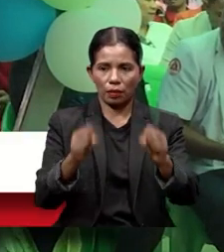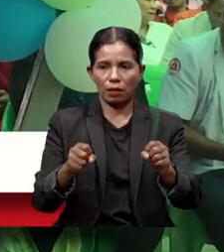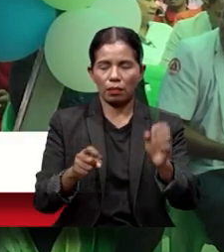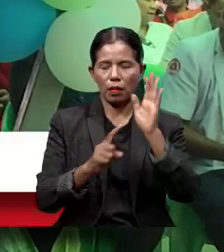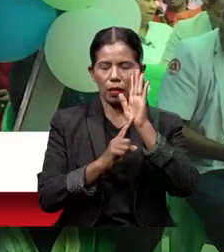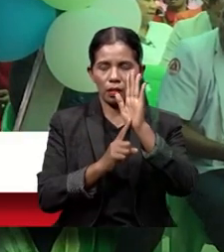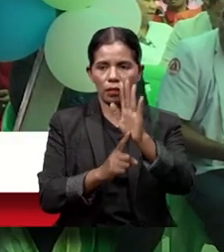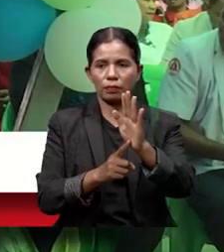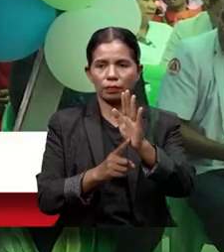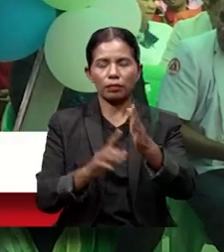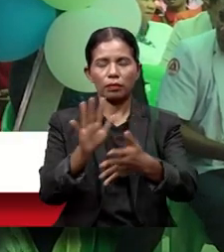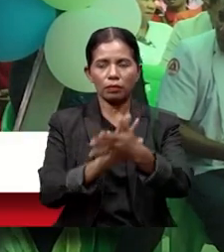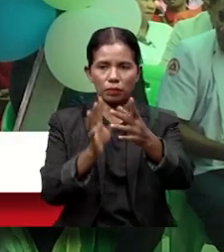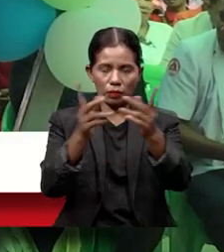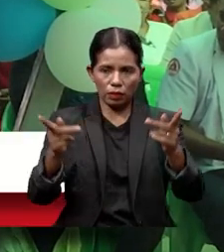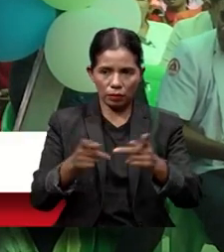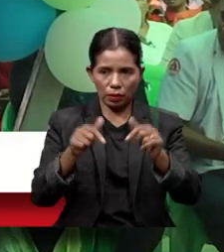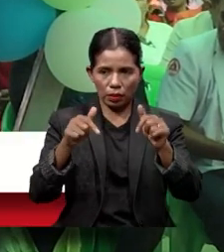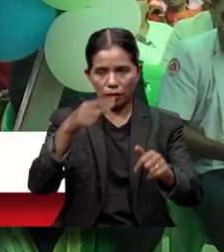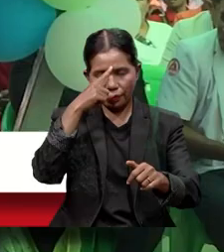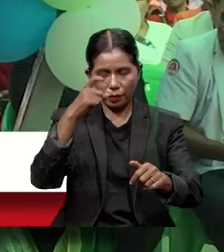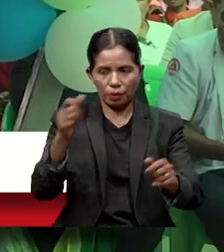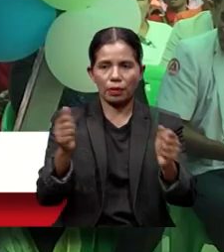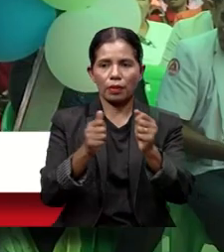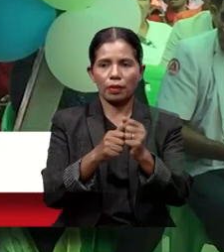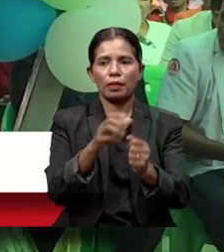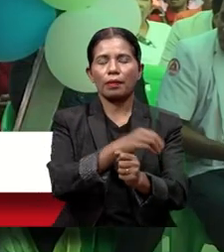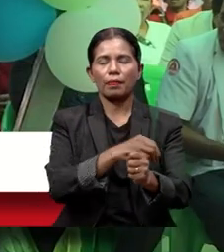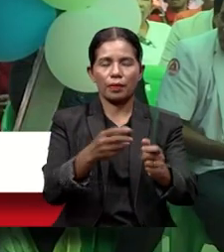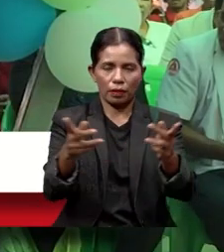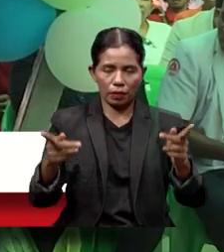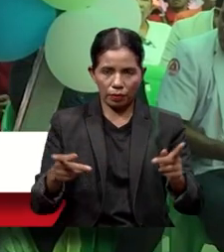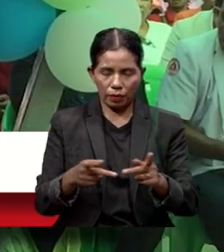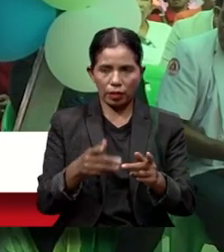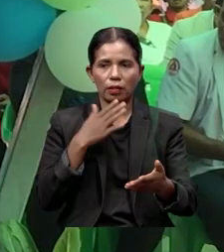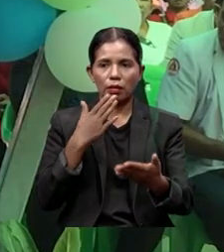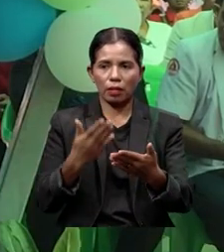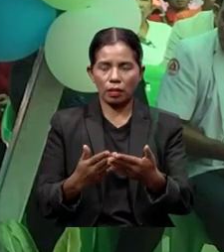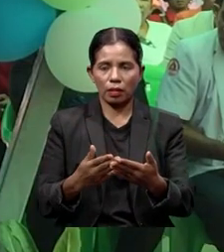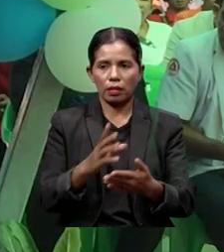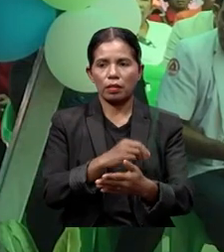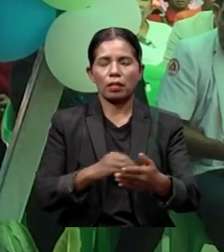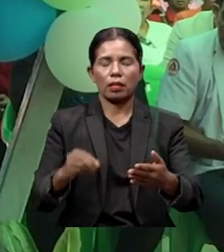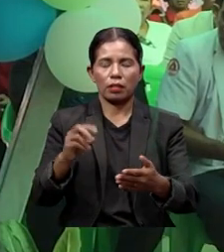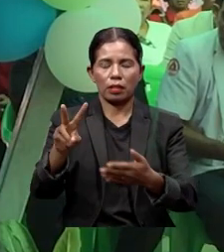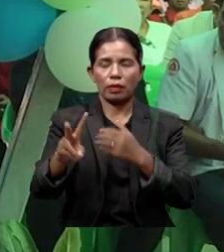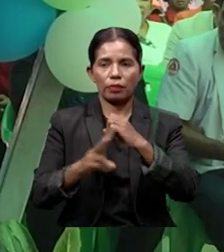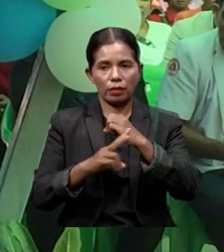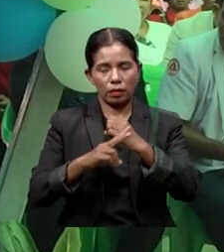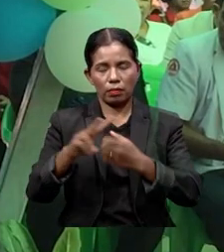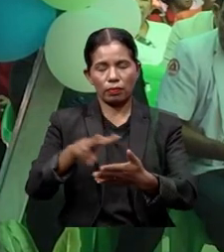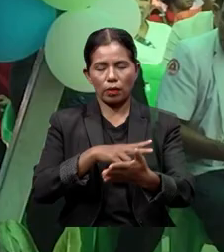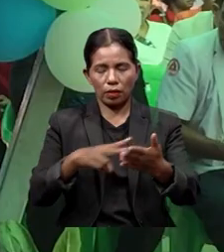sanção para a inauguração do fato inseguro da NEM, também com a existência do fato inseguro da NEM, vítima violência doméstica,